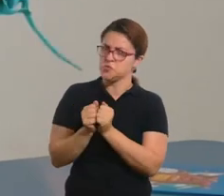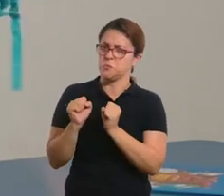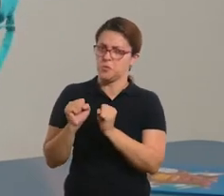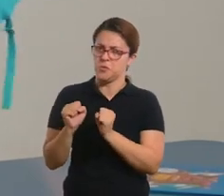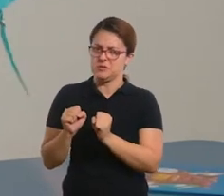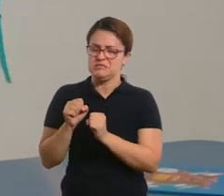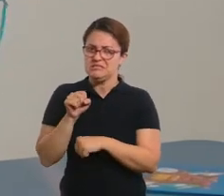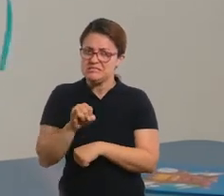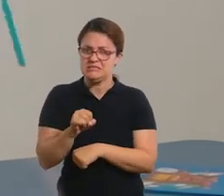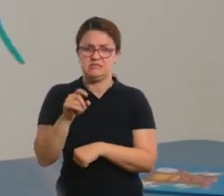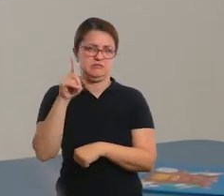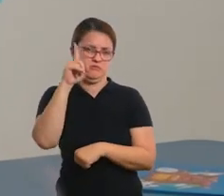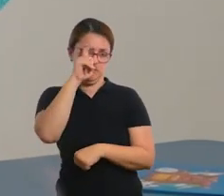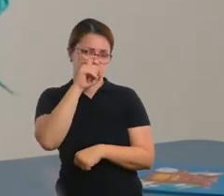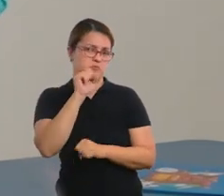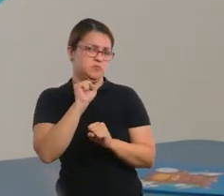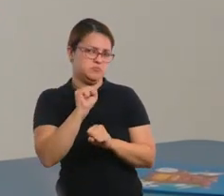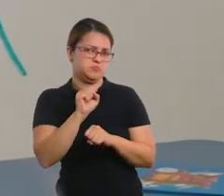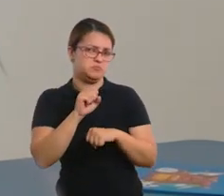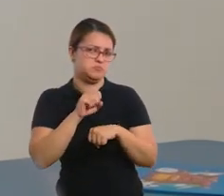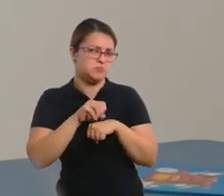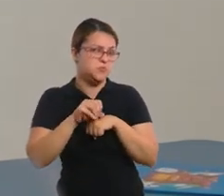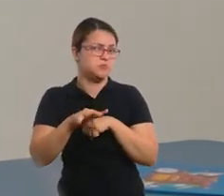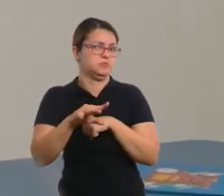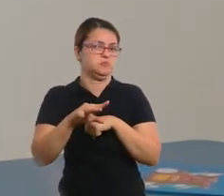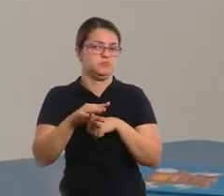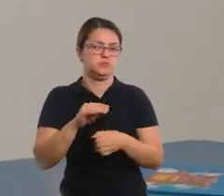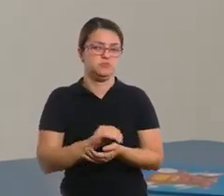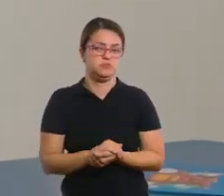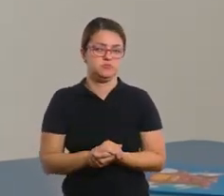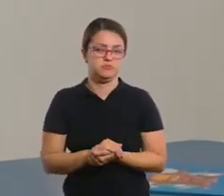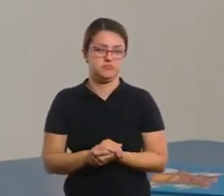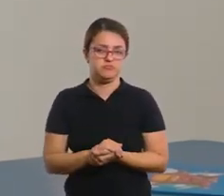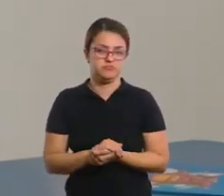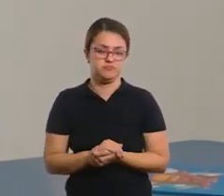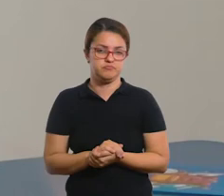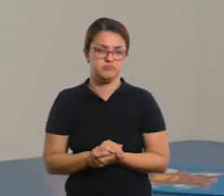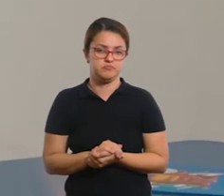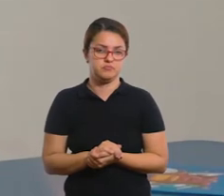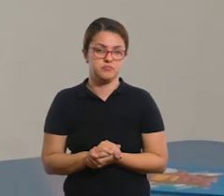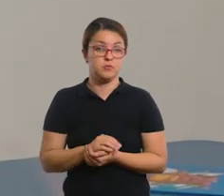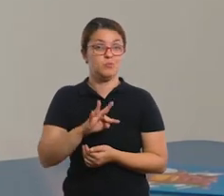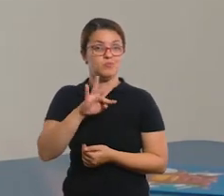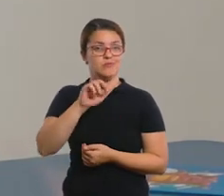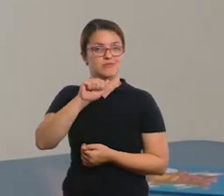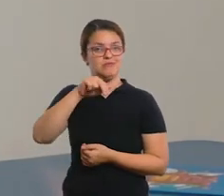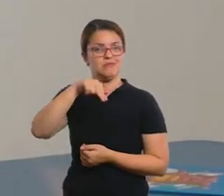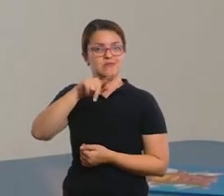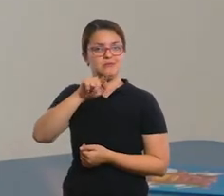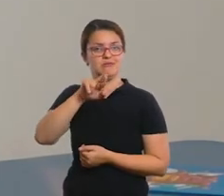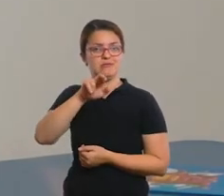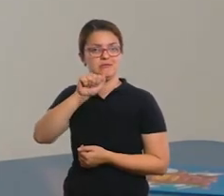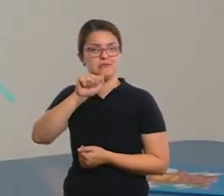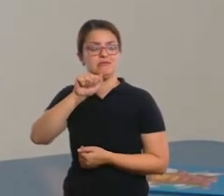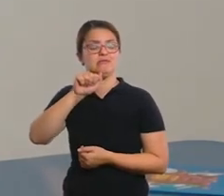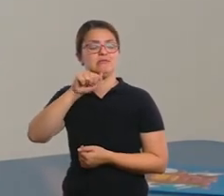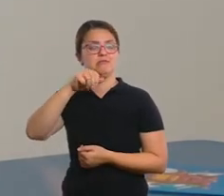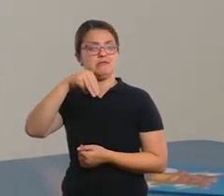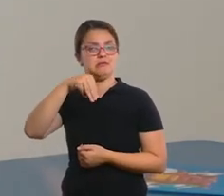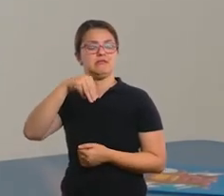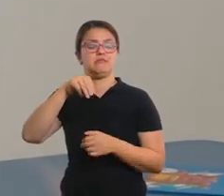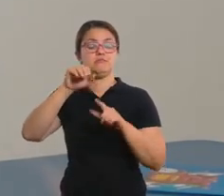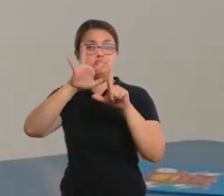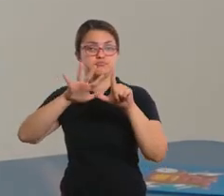fazer. Mas se tiver difícil, vamos à opção. A nossa sugestão é trabalhar com o Tangram, tem a imagem aí no lição de